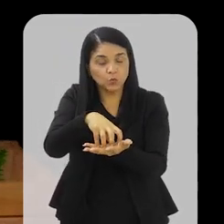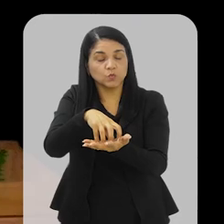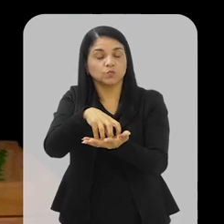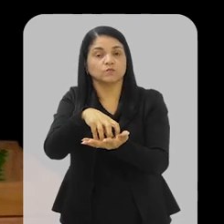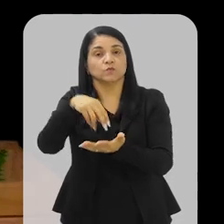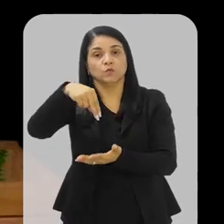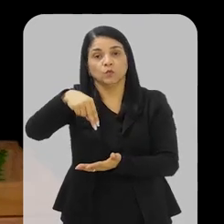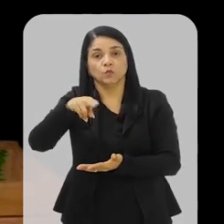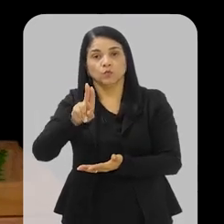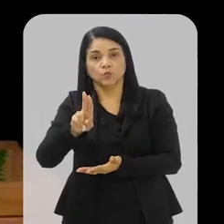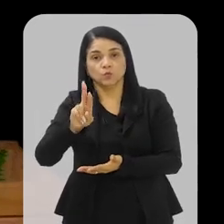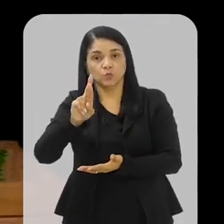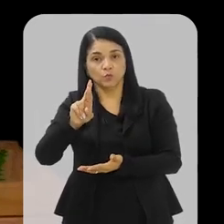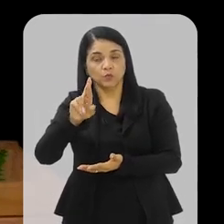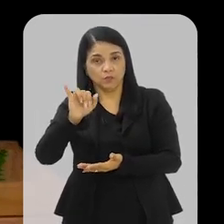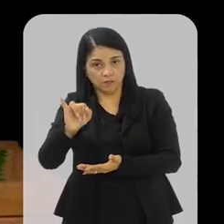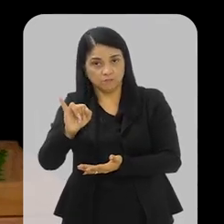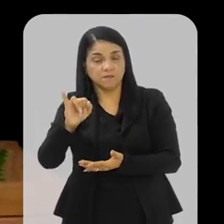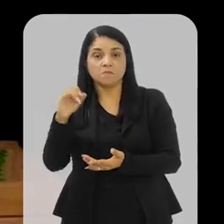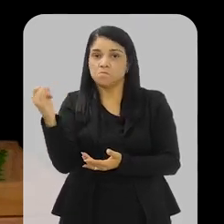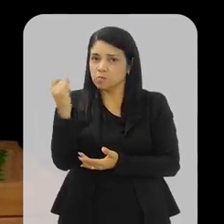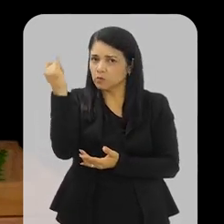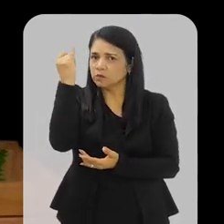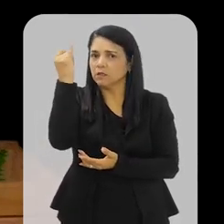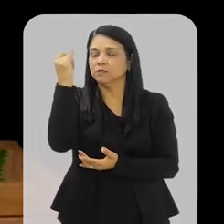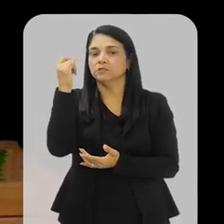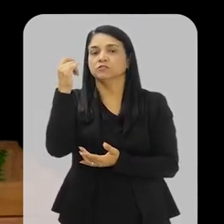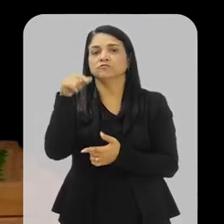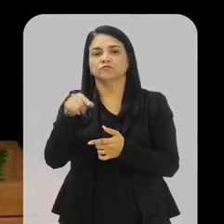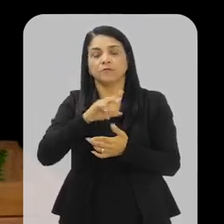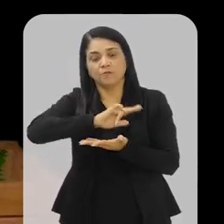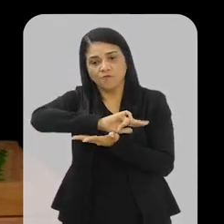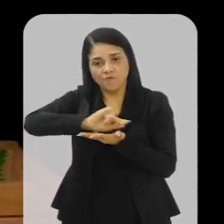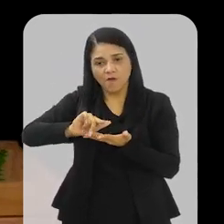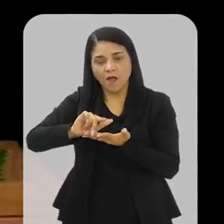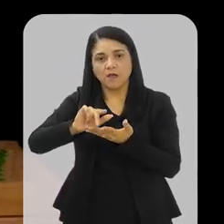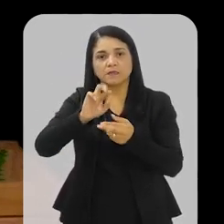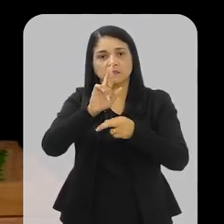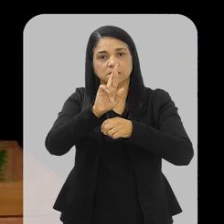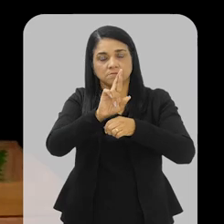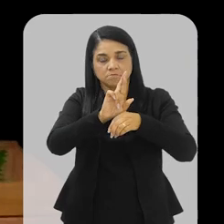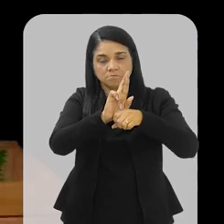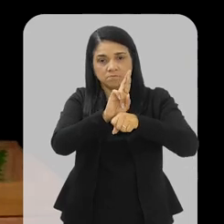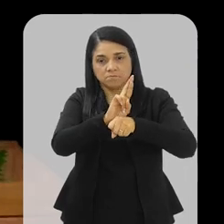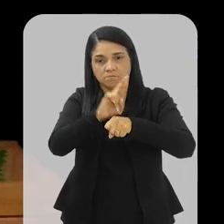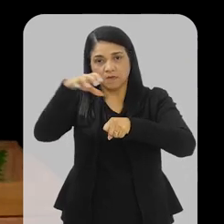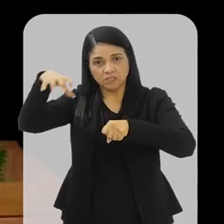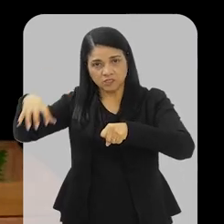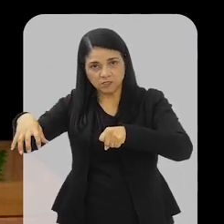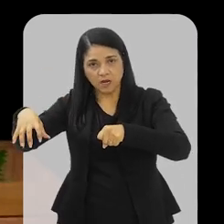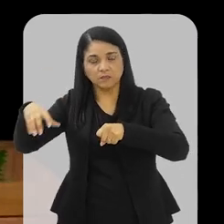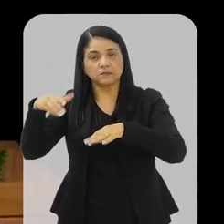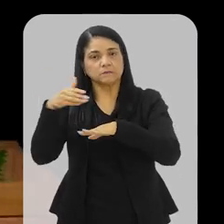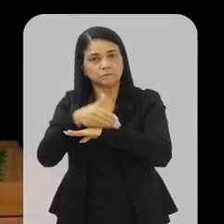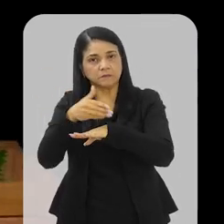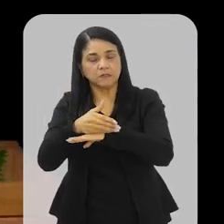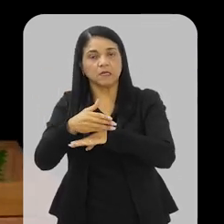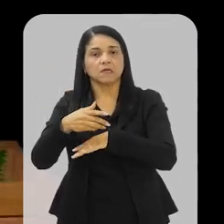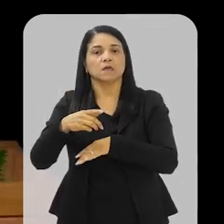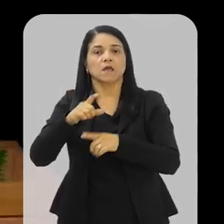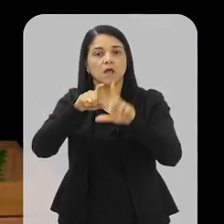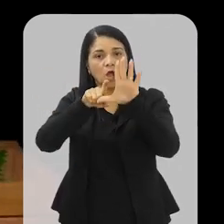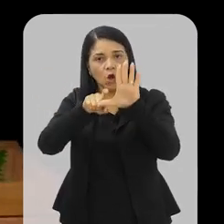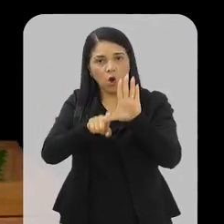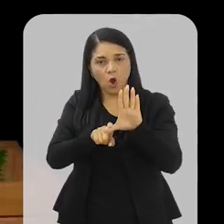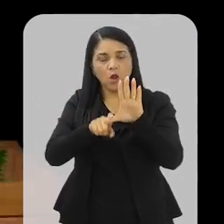Assembleia Legislativa foi também de grande importância nós tivemos várias embaixadas eh presentes na instalação veio